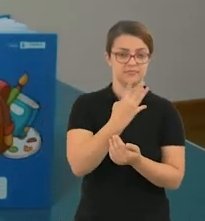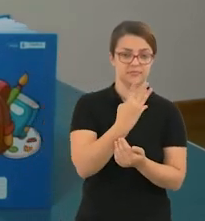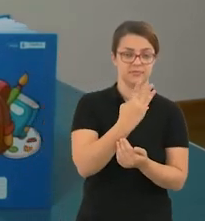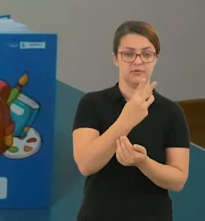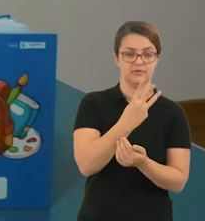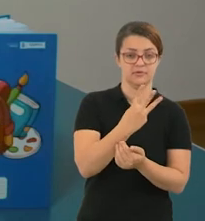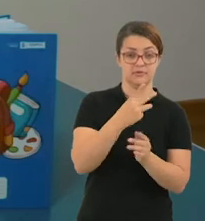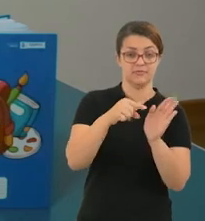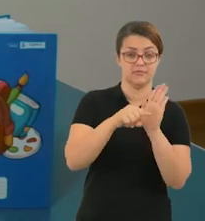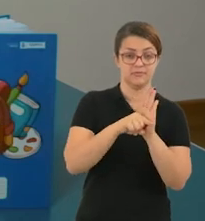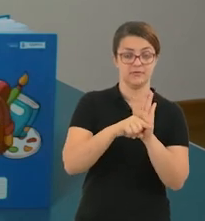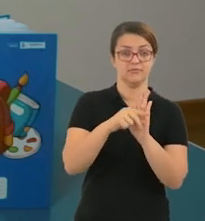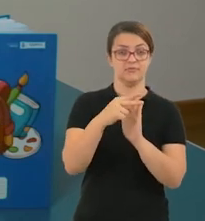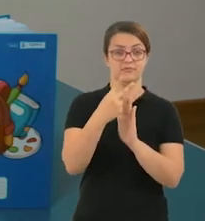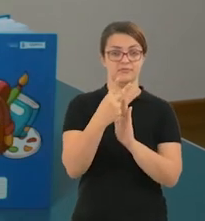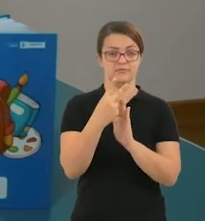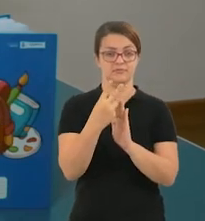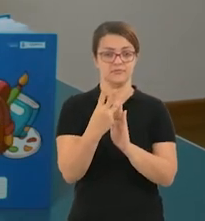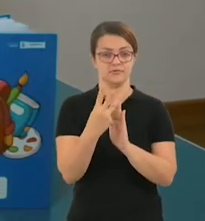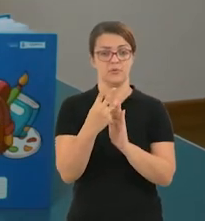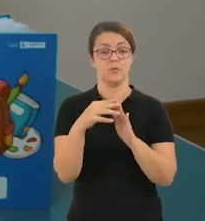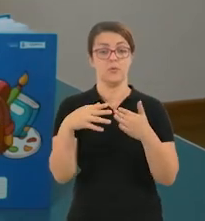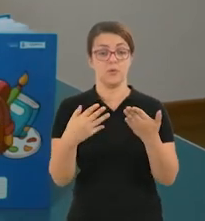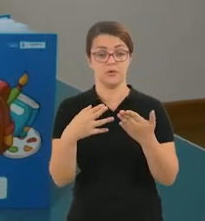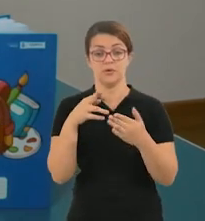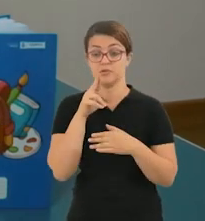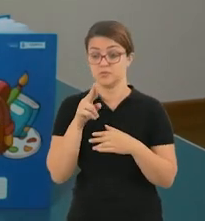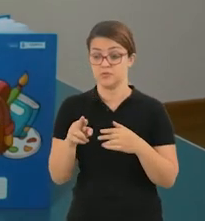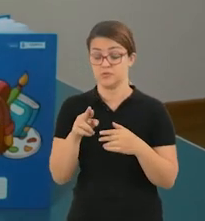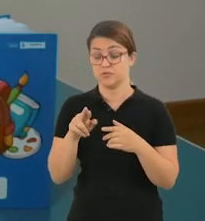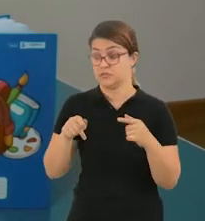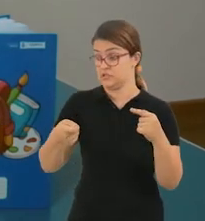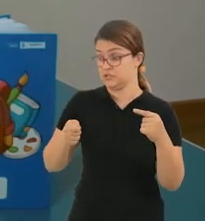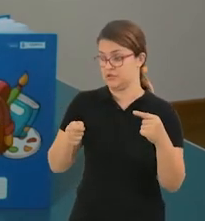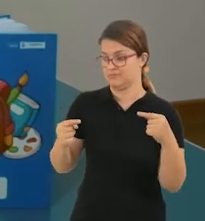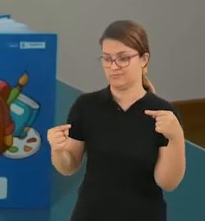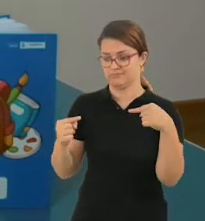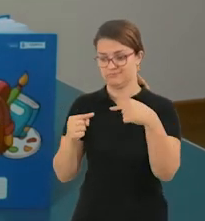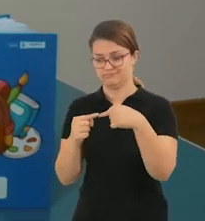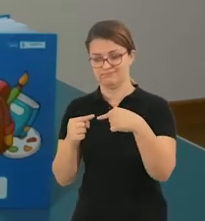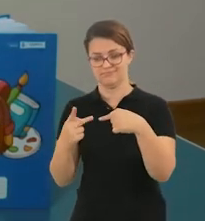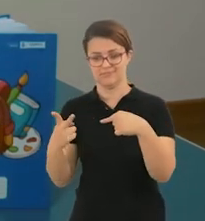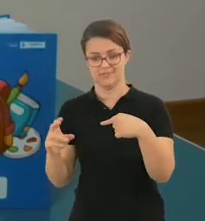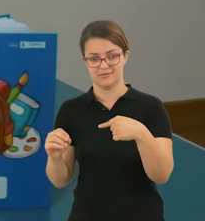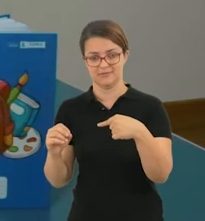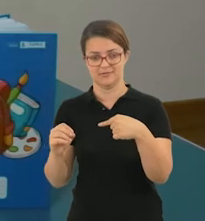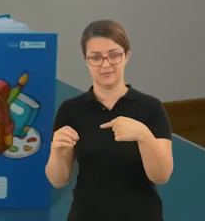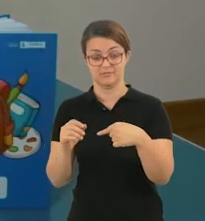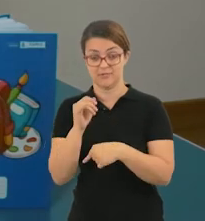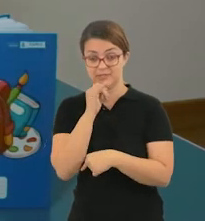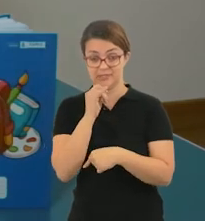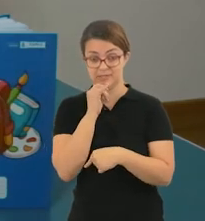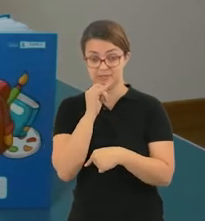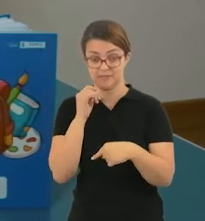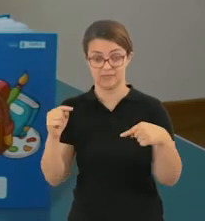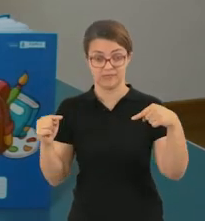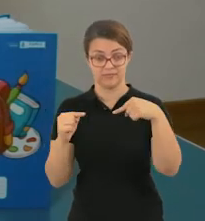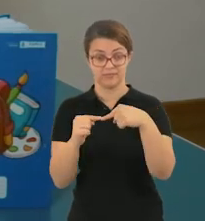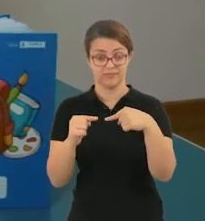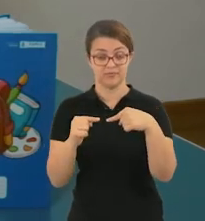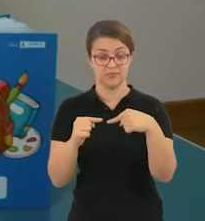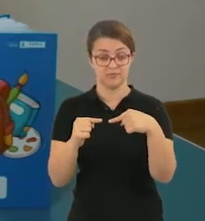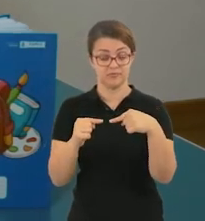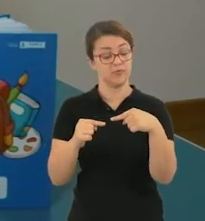tem 43 menos 23. Qual é o resultado? 20. Então, o primeiro exemplo já está aqui